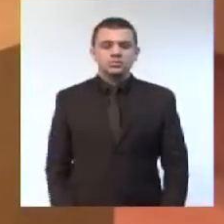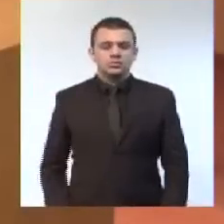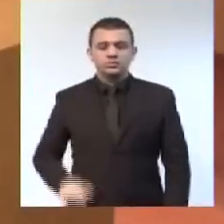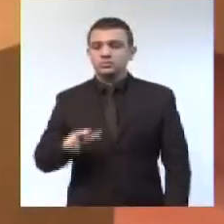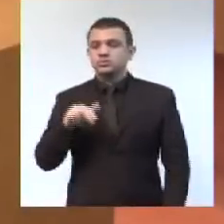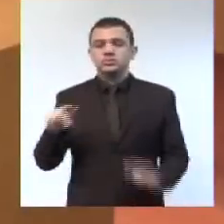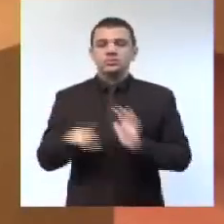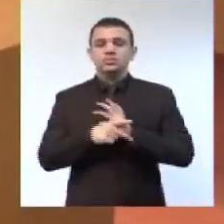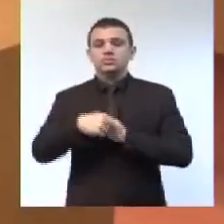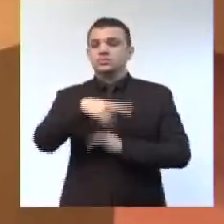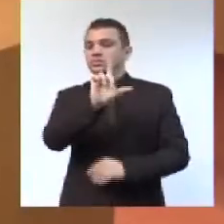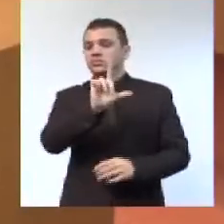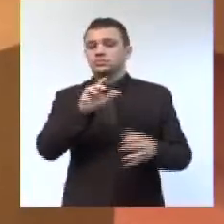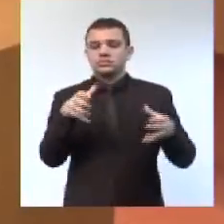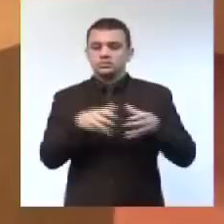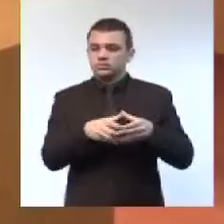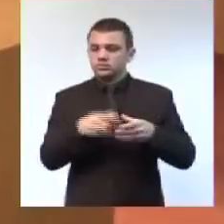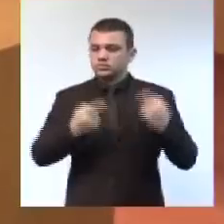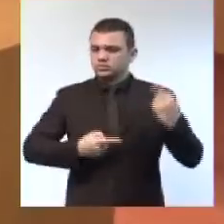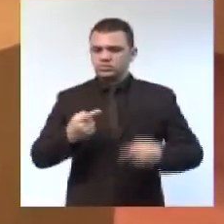partido.